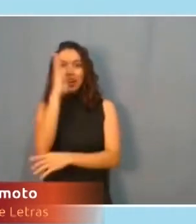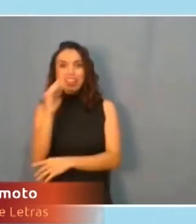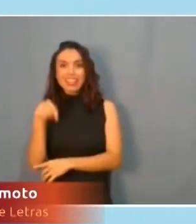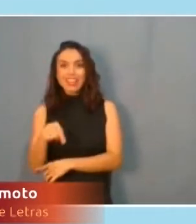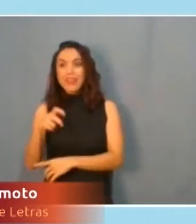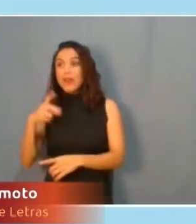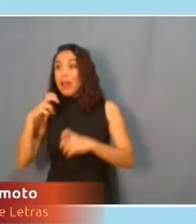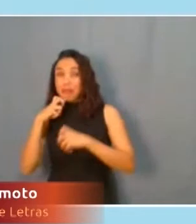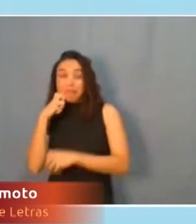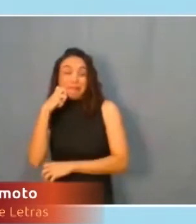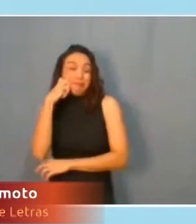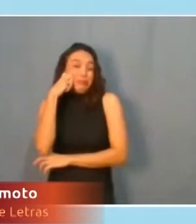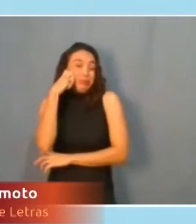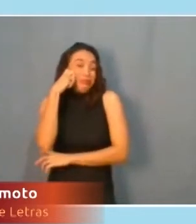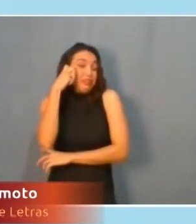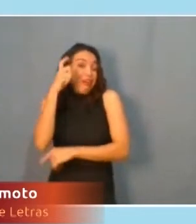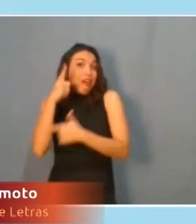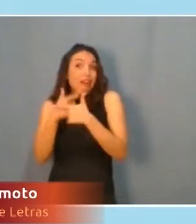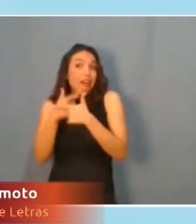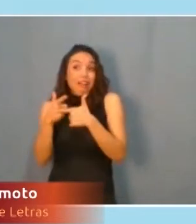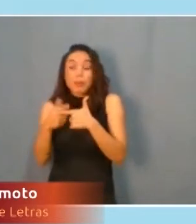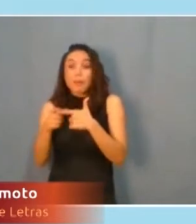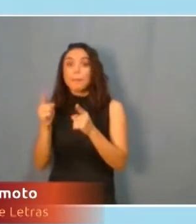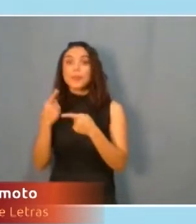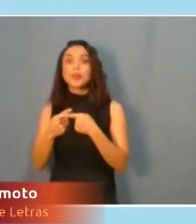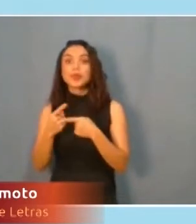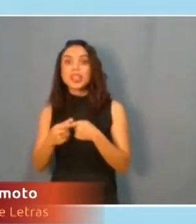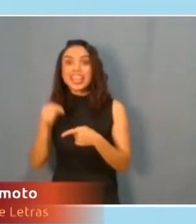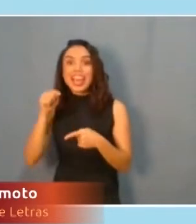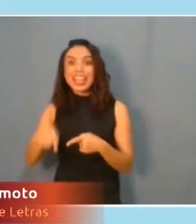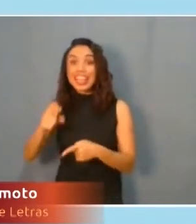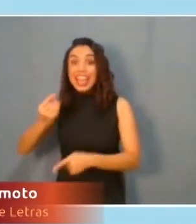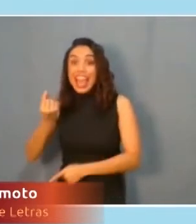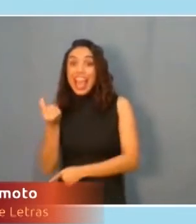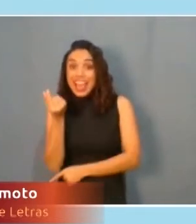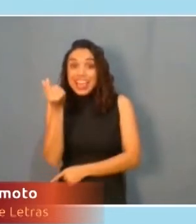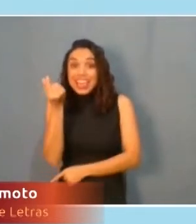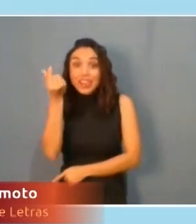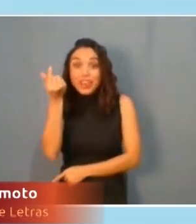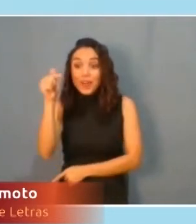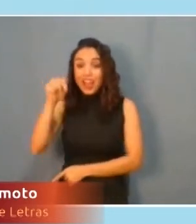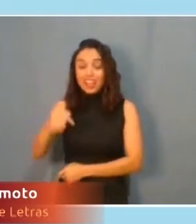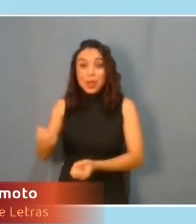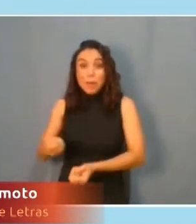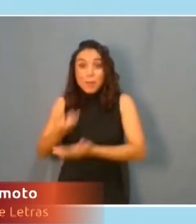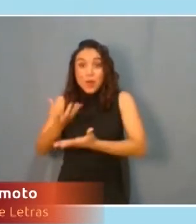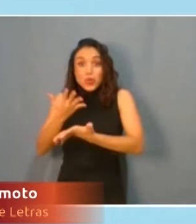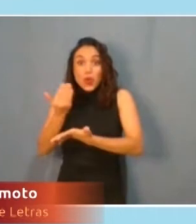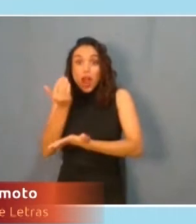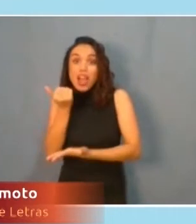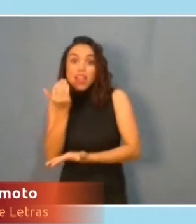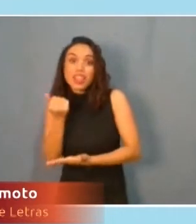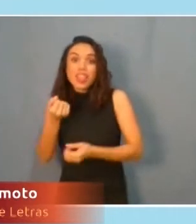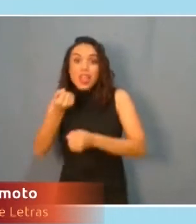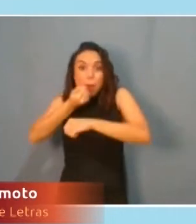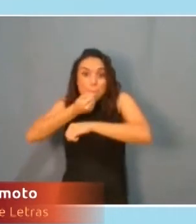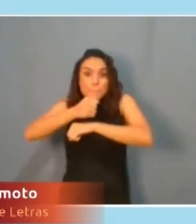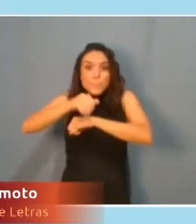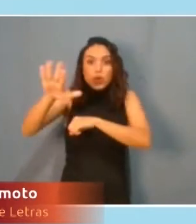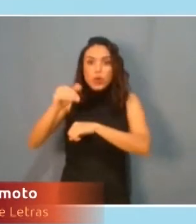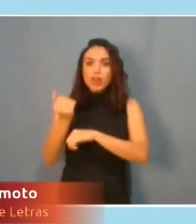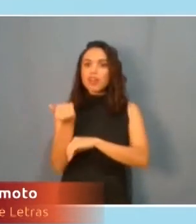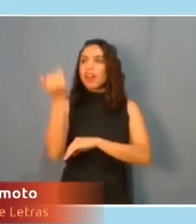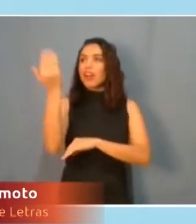país rico, está sempre entre as 10 maiores economias do mundo, é o terceiro maior exportador de grãos do mundo, e, ao